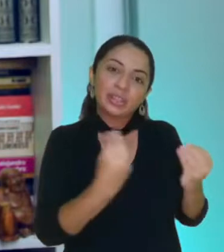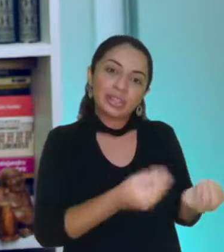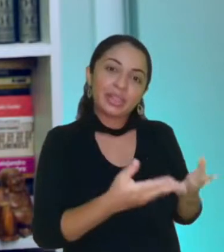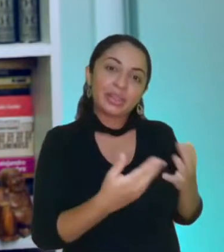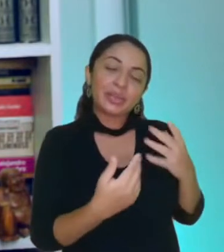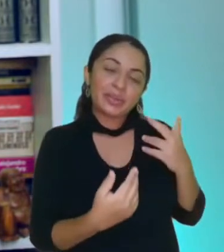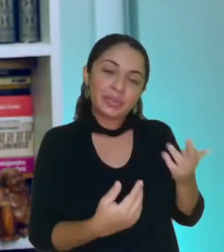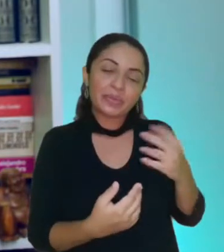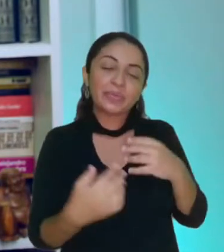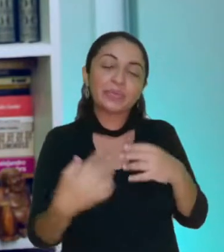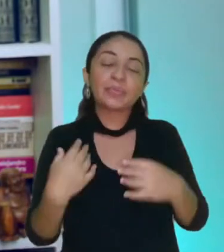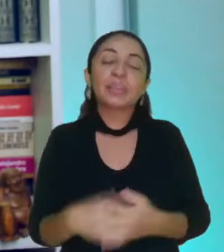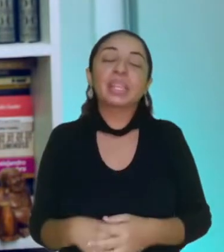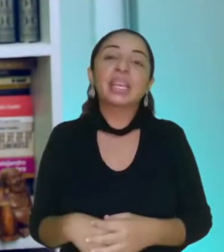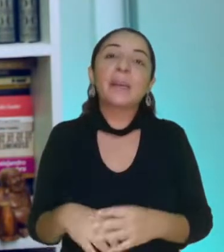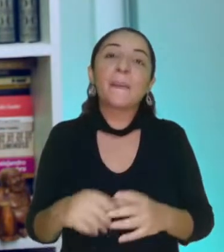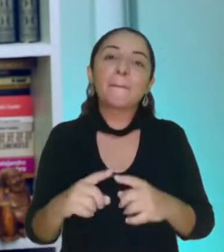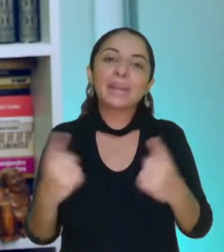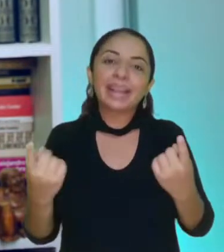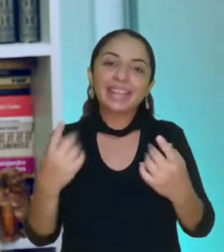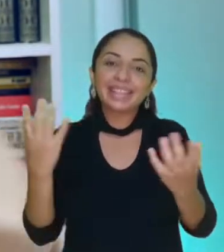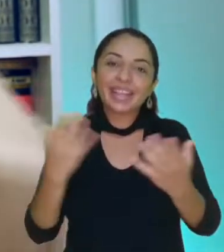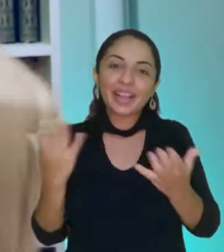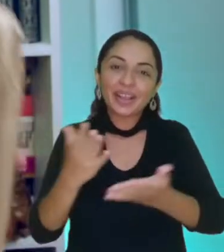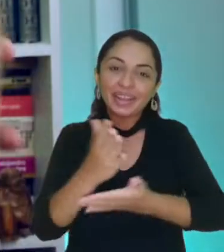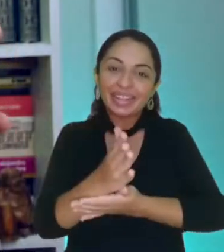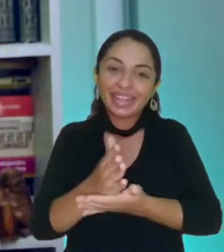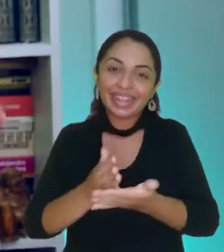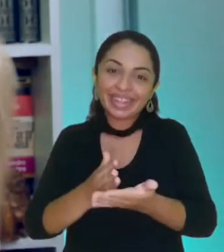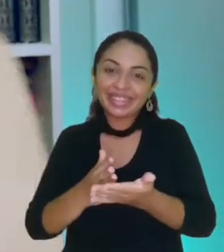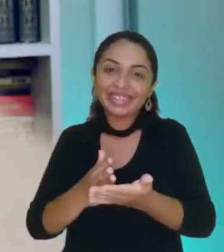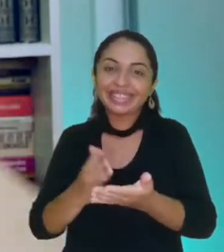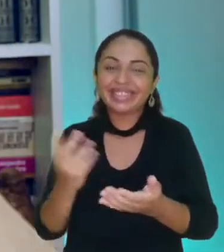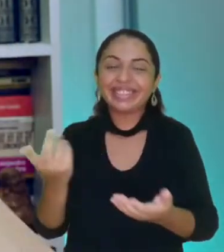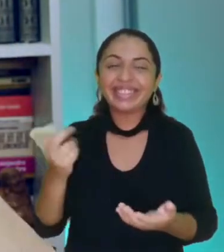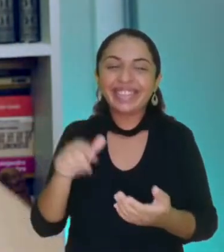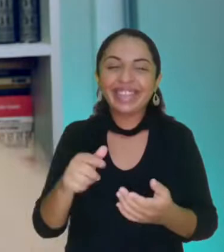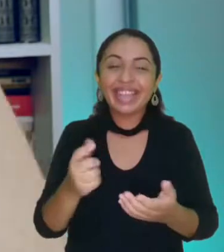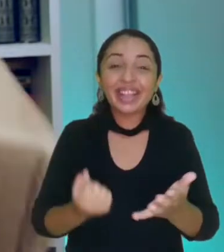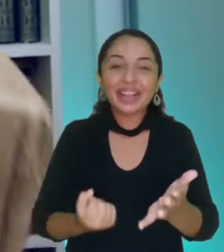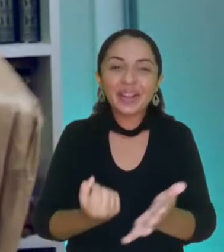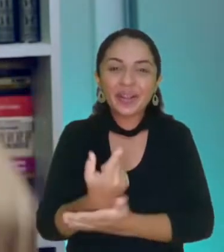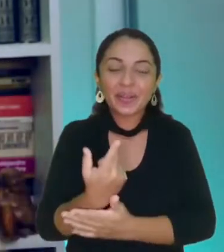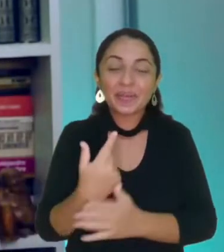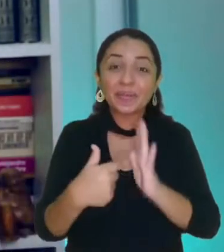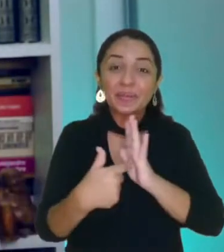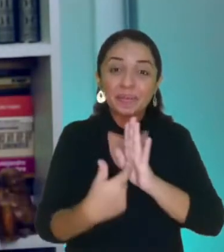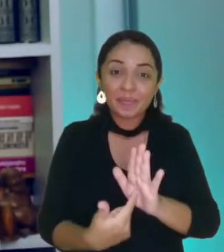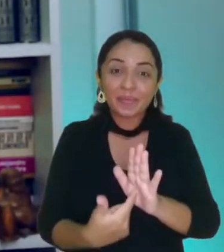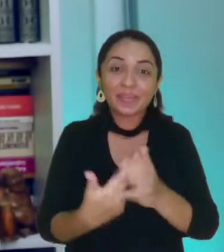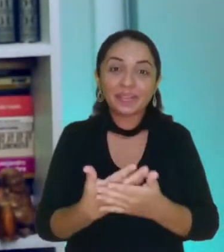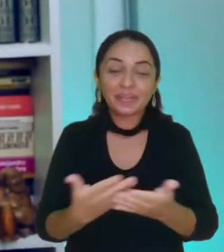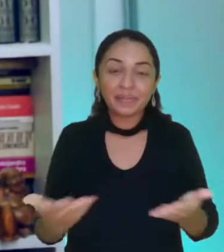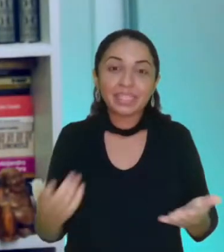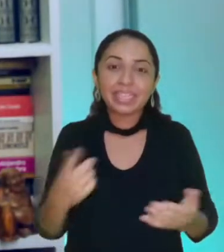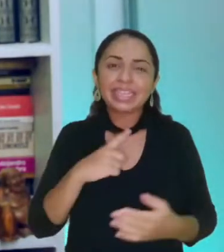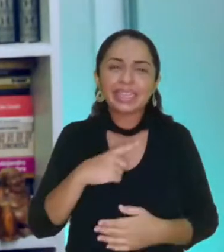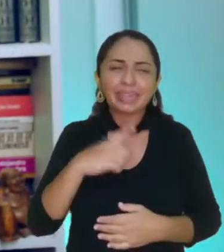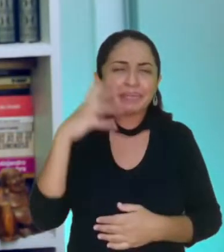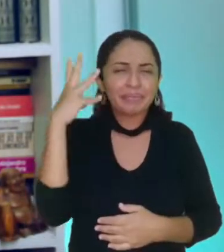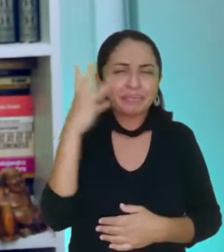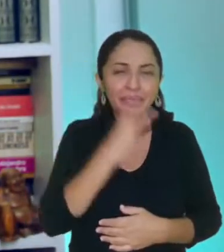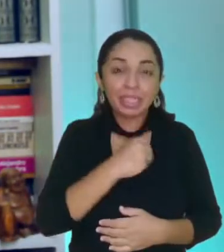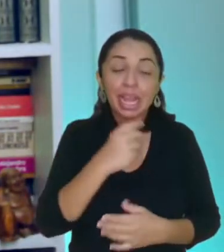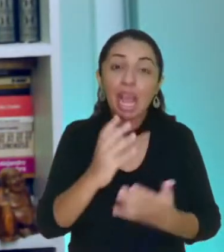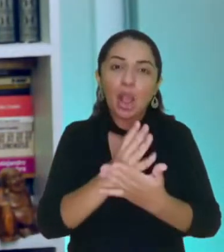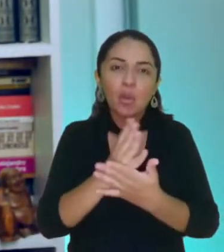para a coleção dele. E a gente resolveu rachar aqui essa compra que eu vou mostrar para vocês. Tem umas belezuras